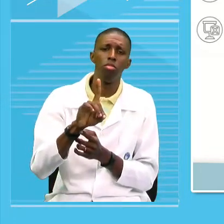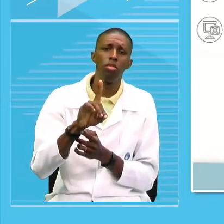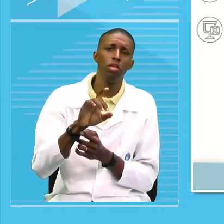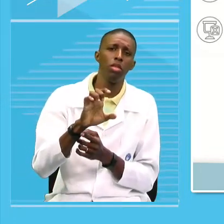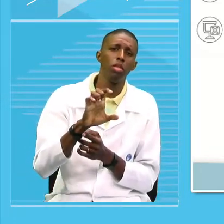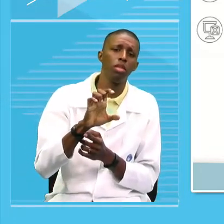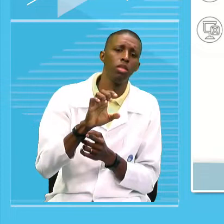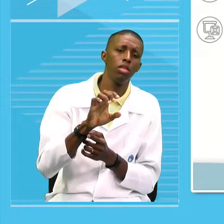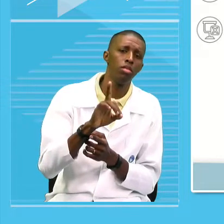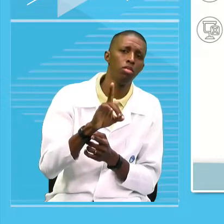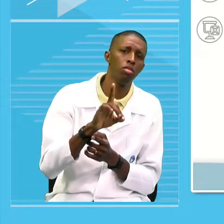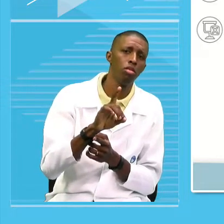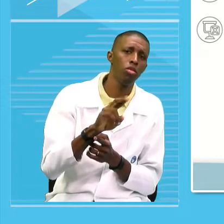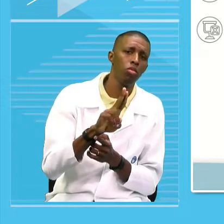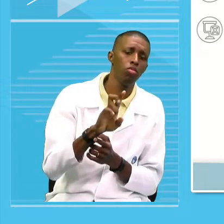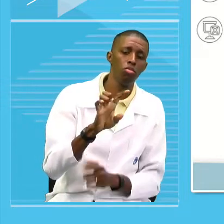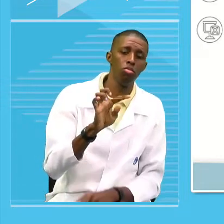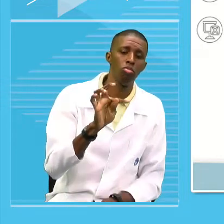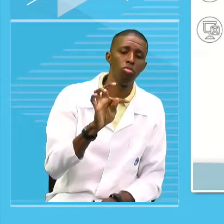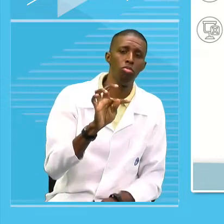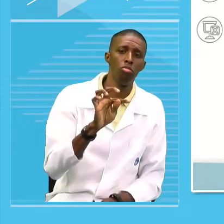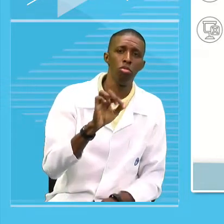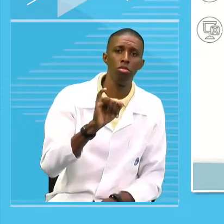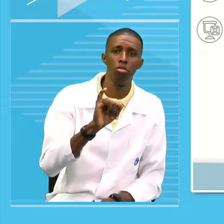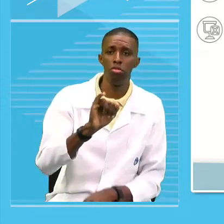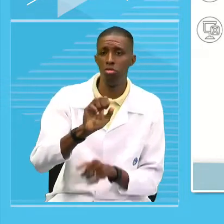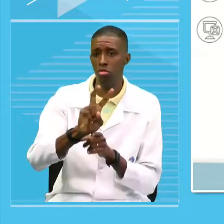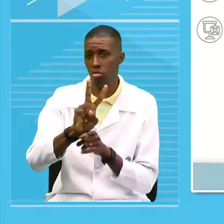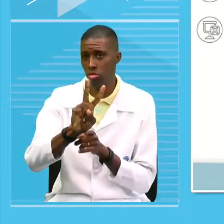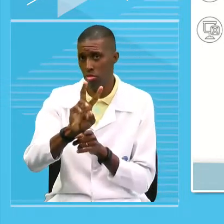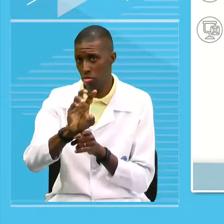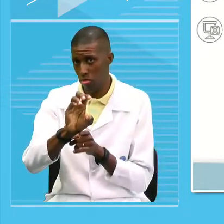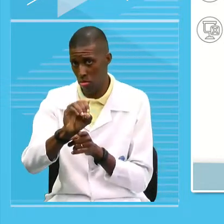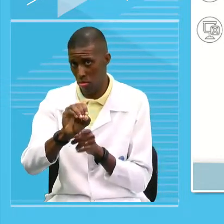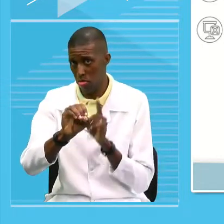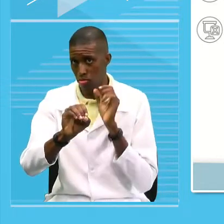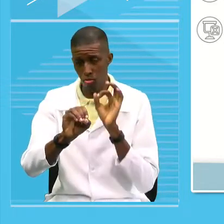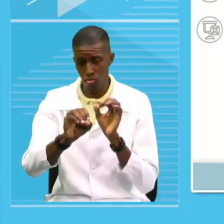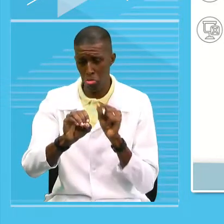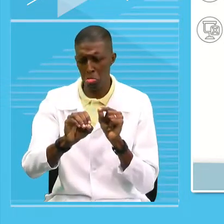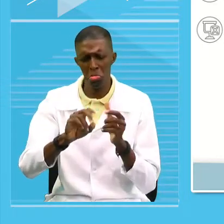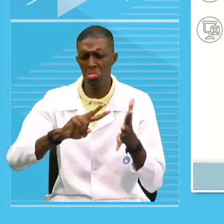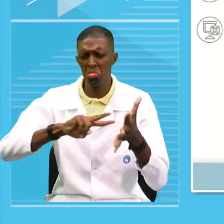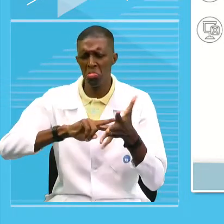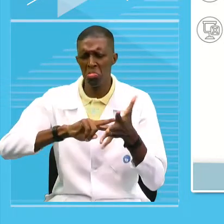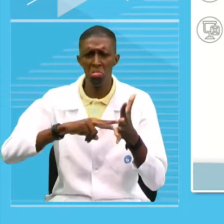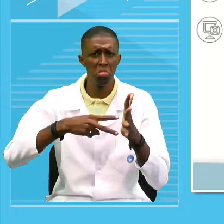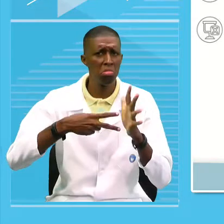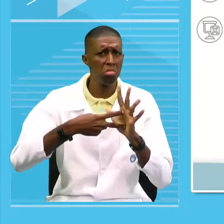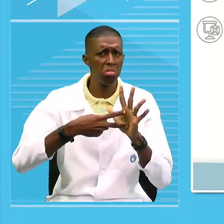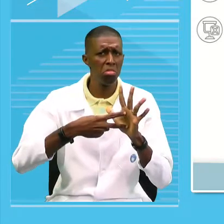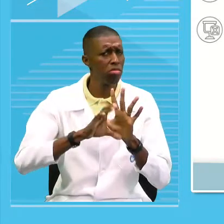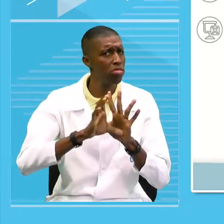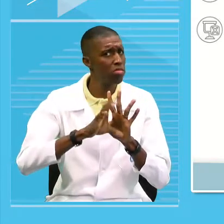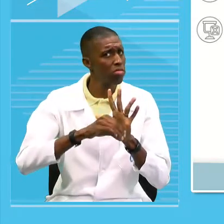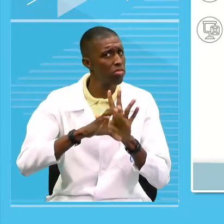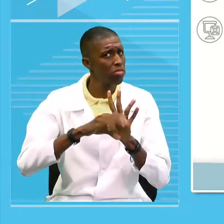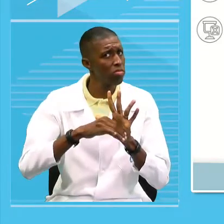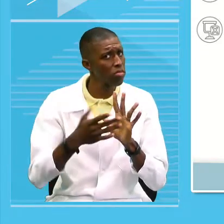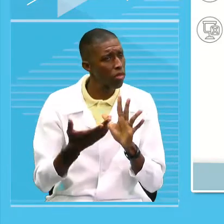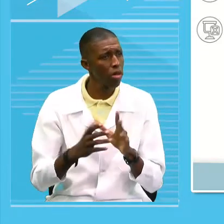de análise de informação que nos leva à conclusão então é a gente suspeitar sabe quando tem um crime